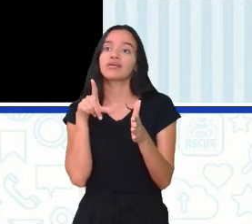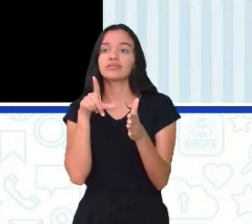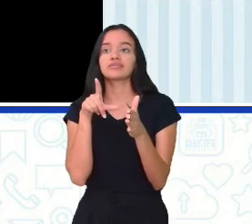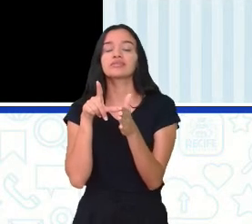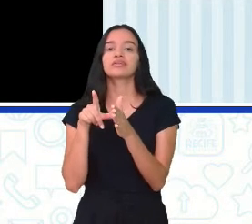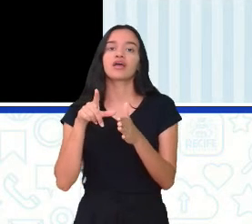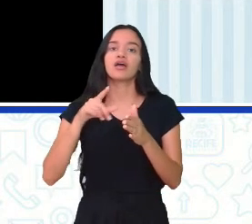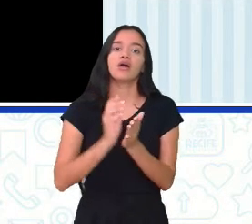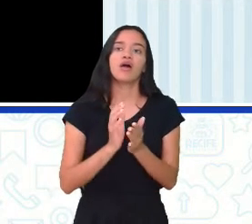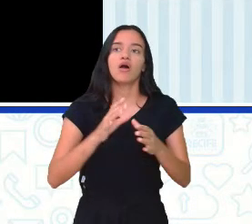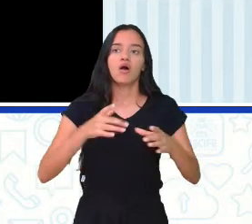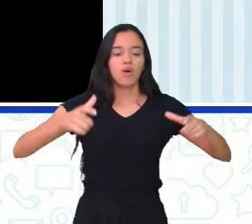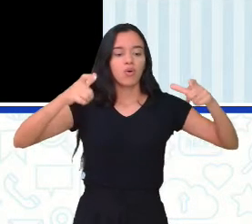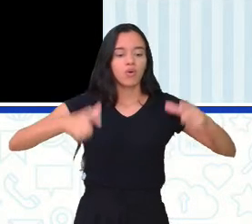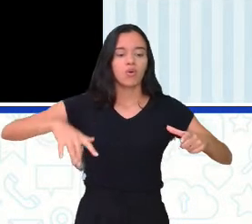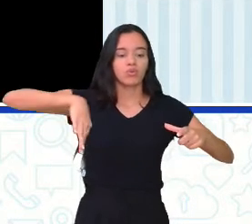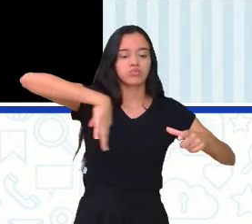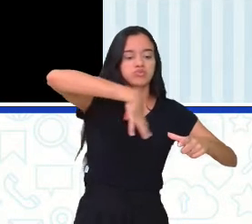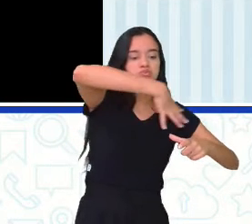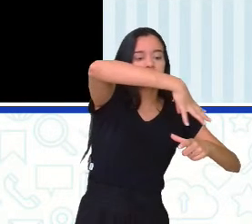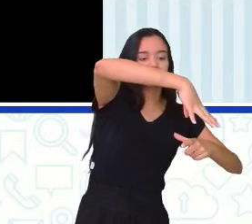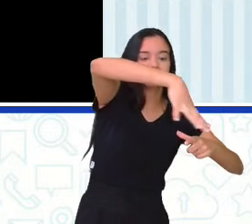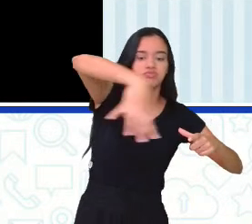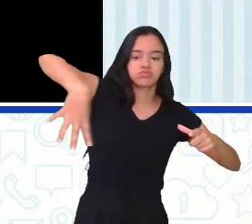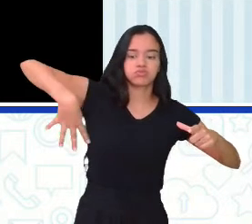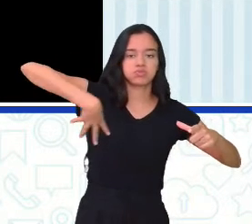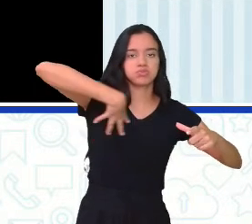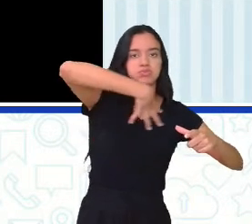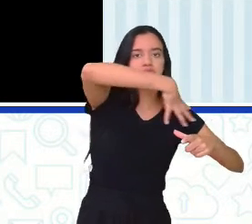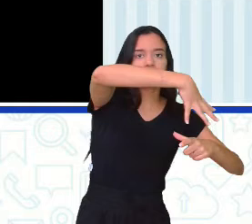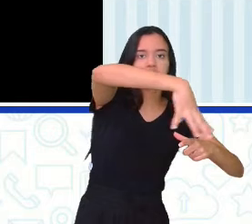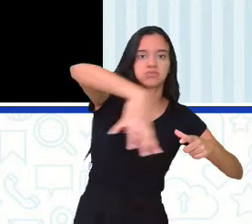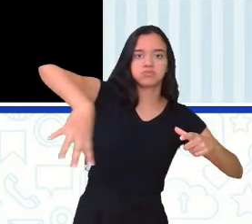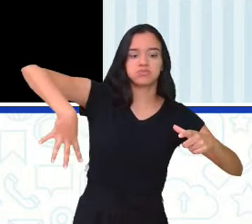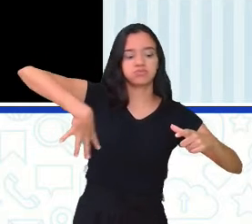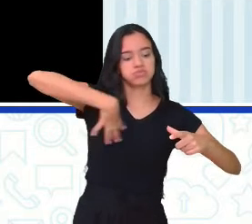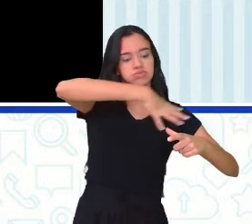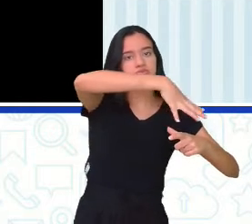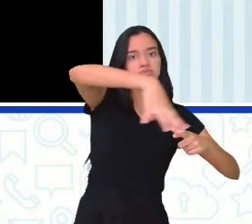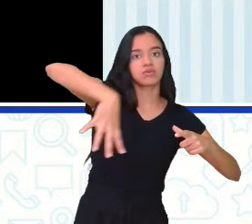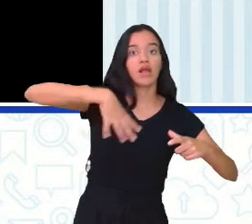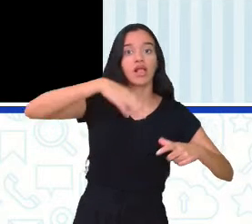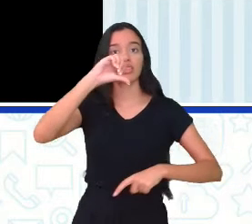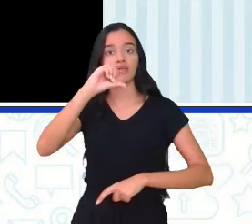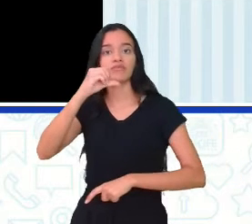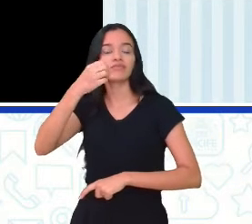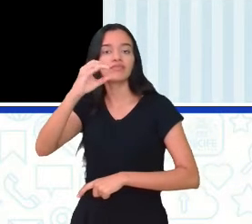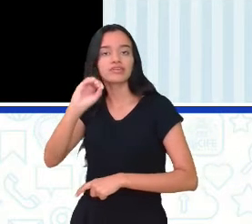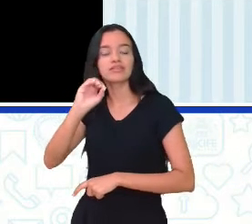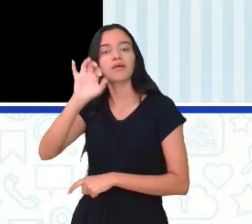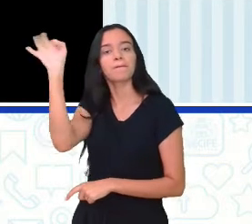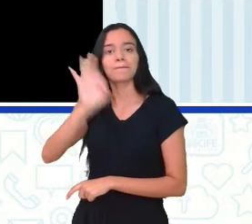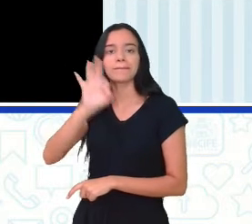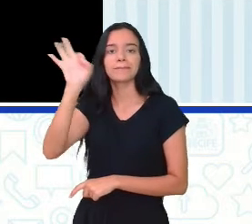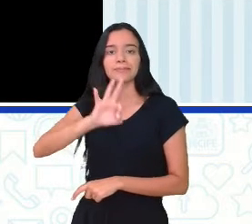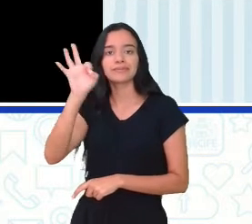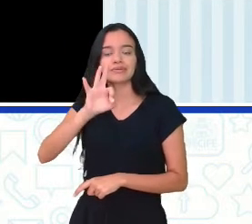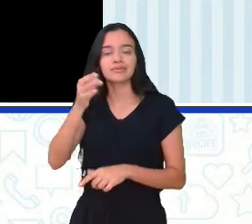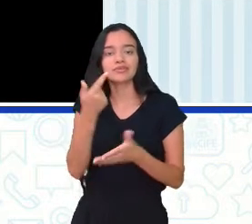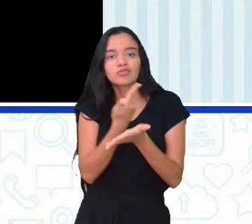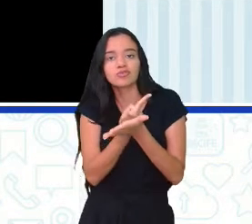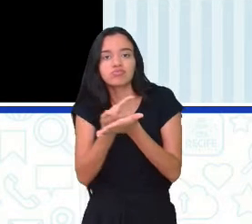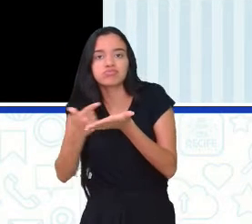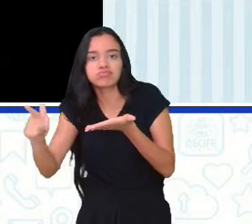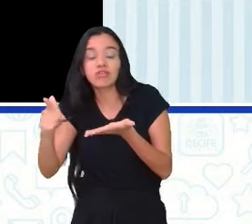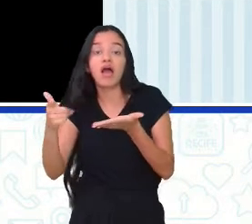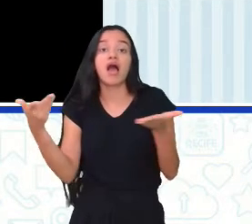efluente segue para a próxima etapa. Com isso, a parte líquida já está 90% livre de impurezas. Seguimos então para a